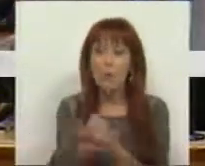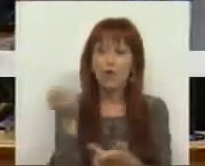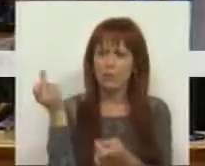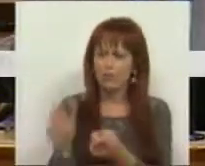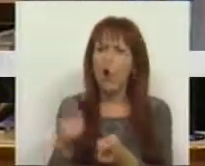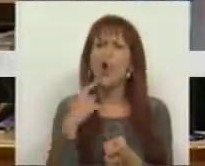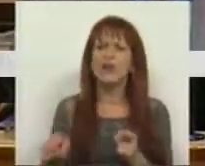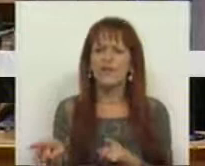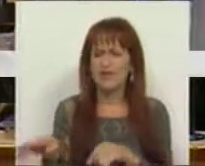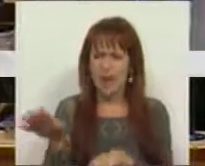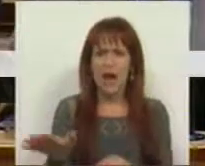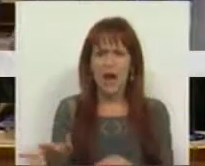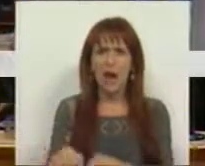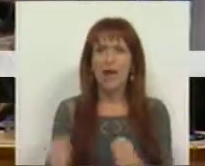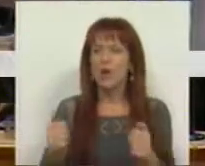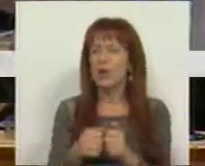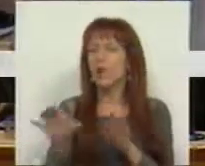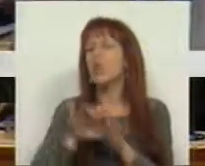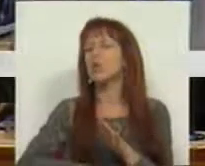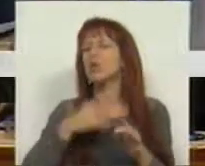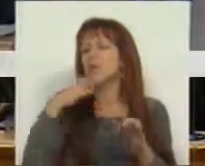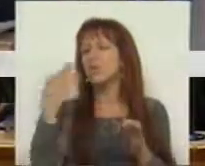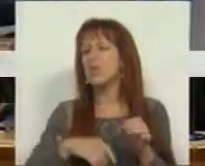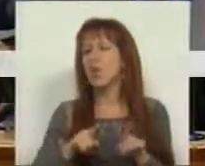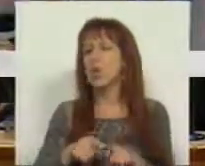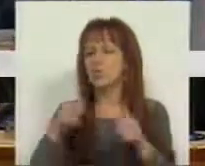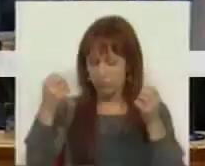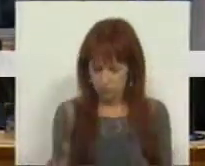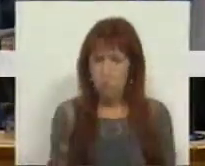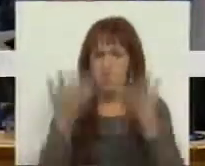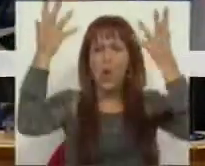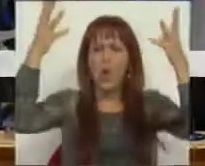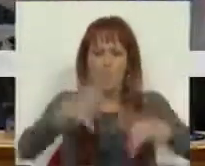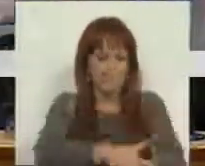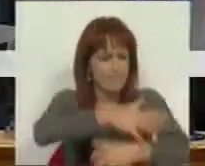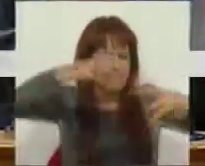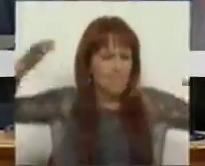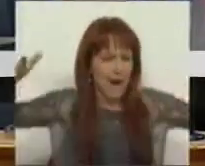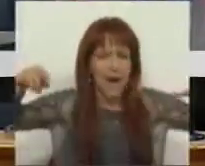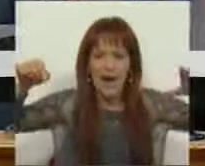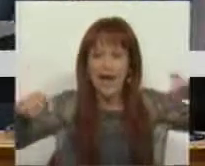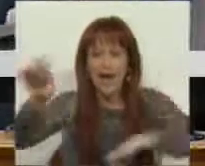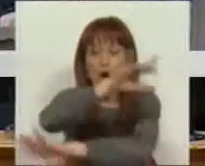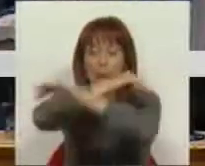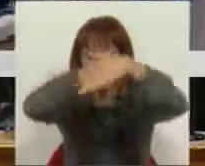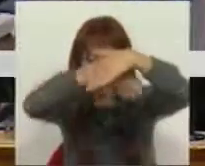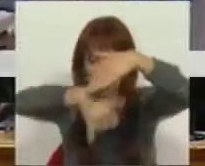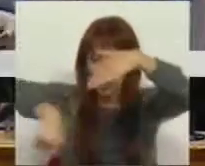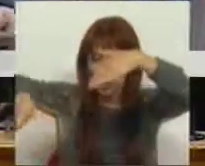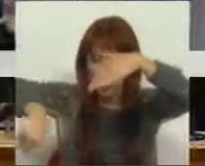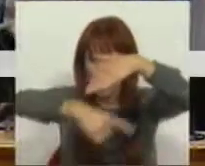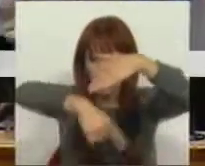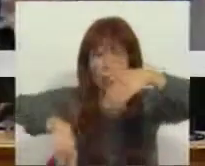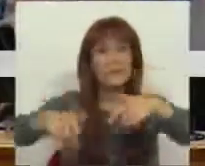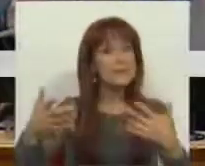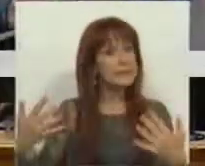seja reintroduzido, terá todas as condições para se implantar largamente no sul da Europa. Bom, e